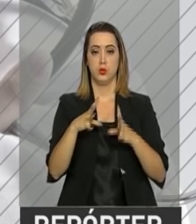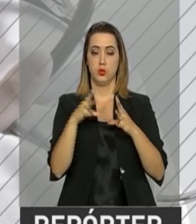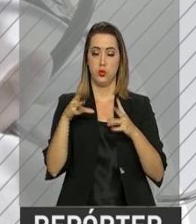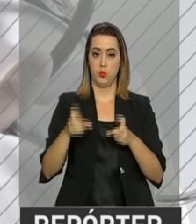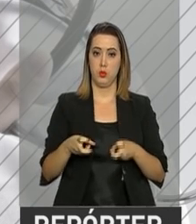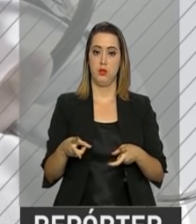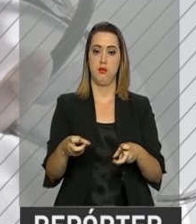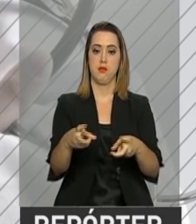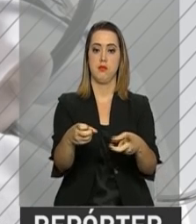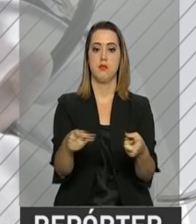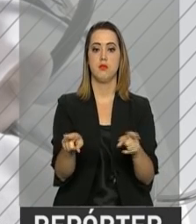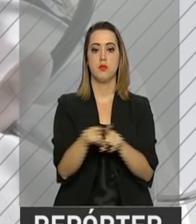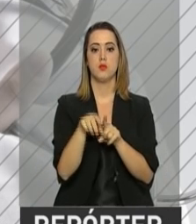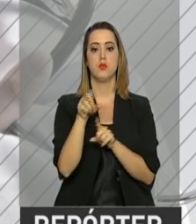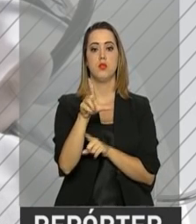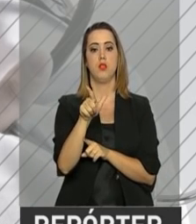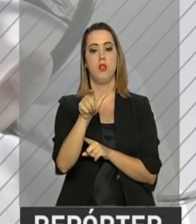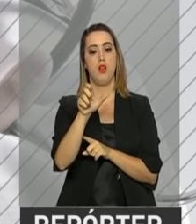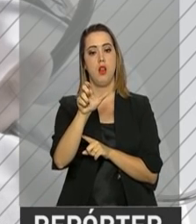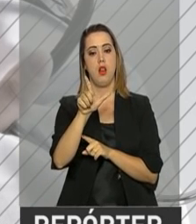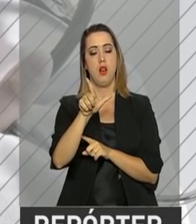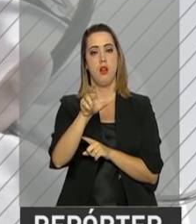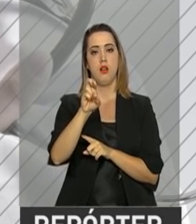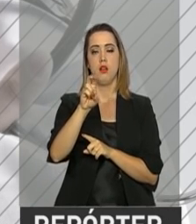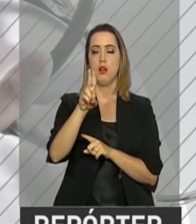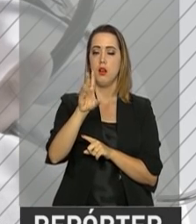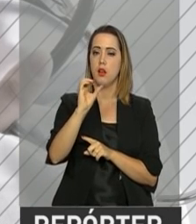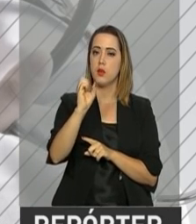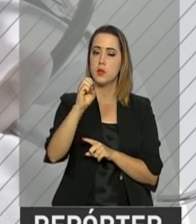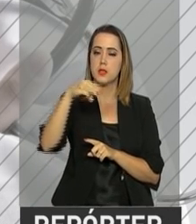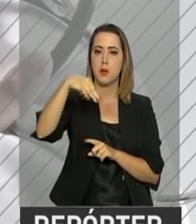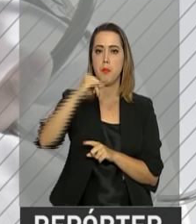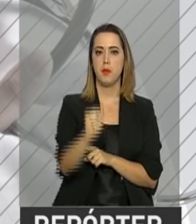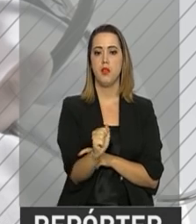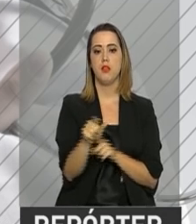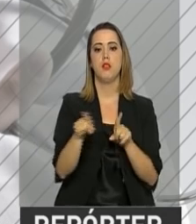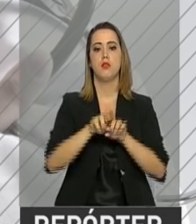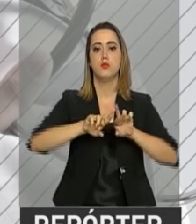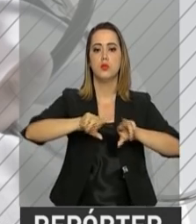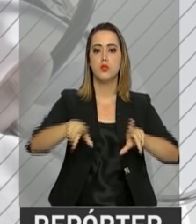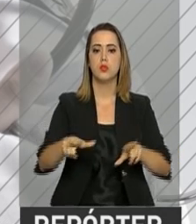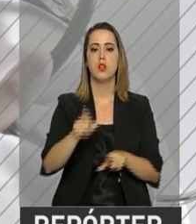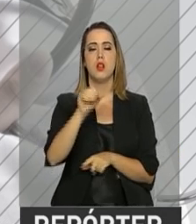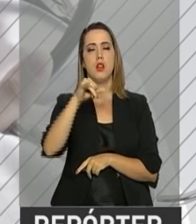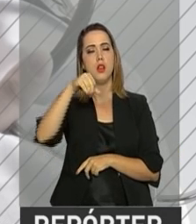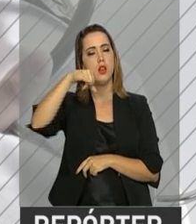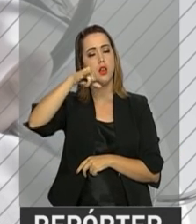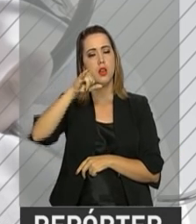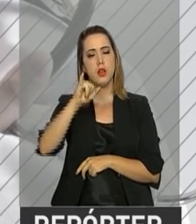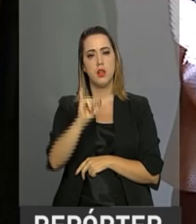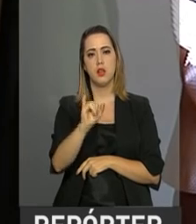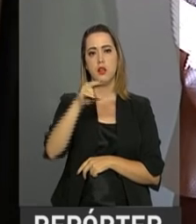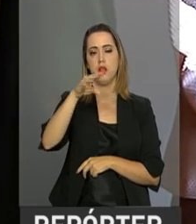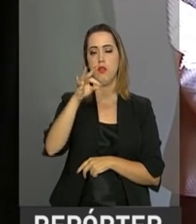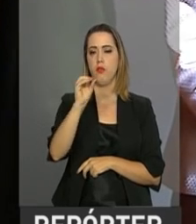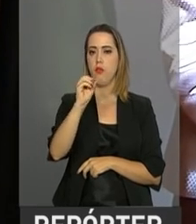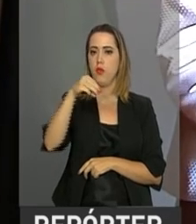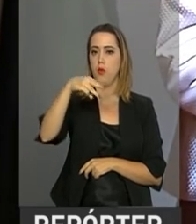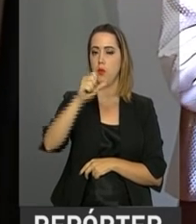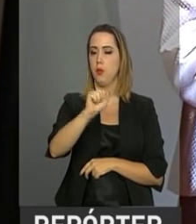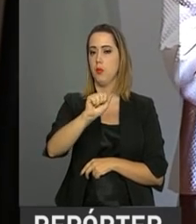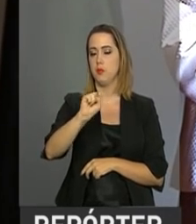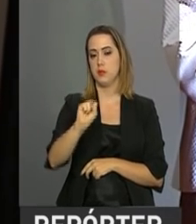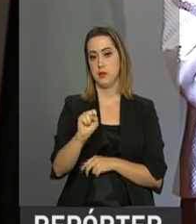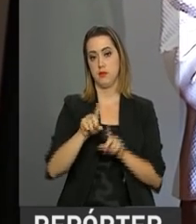o maior percentual de incidência seguida dos linfomas e tumores do sistema nervoso central segundo o